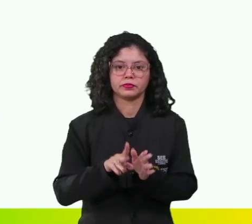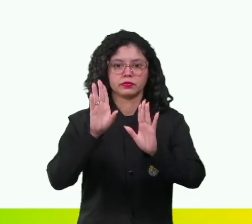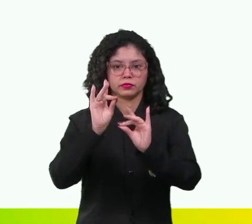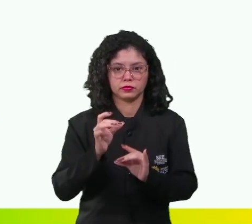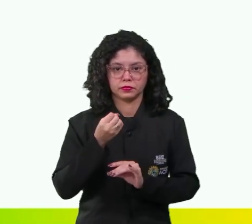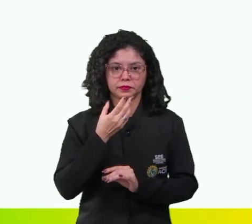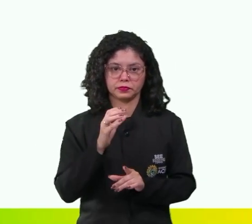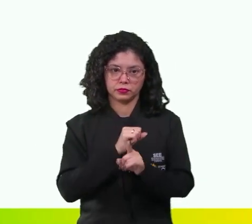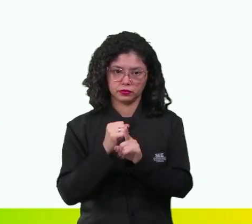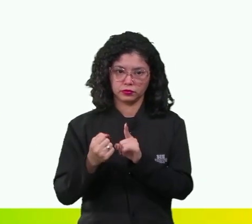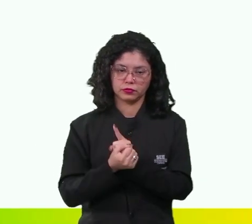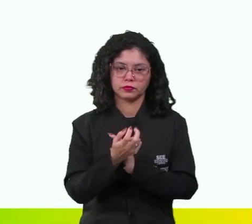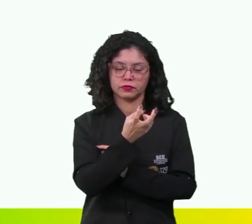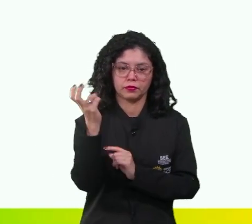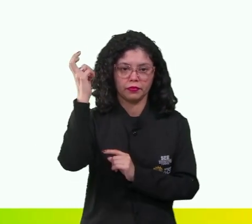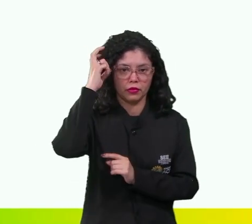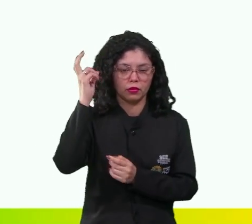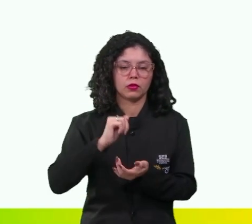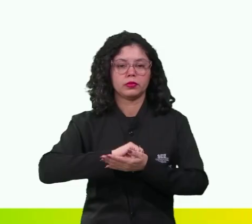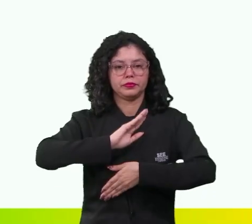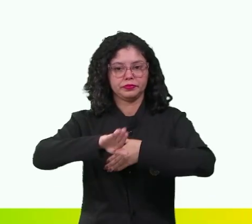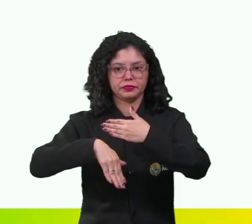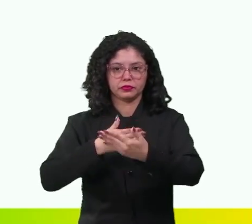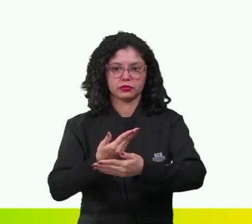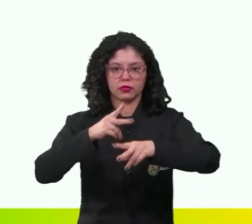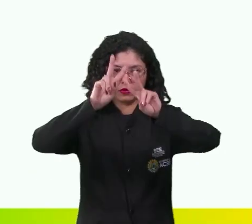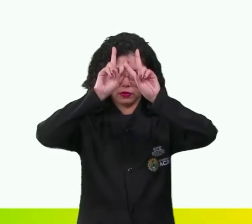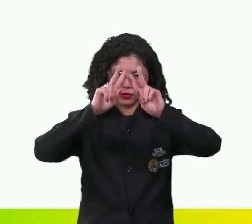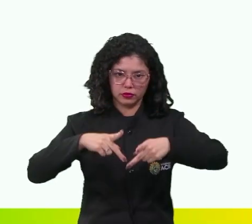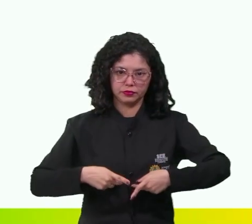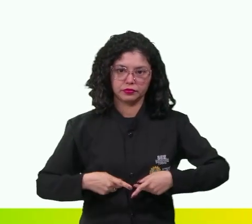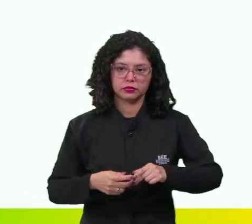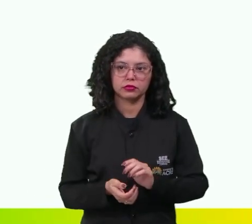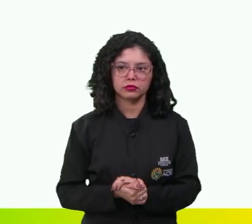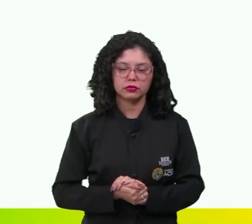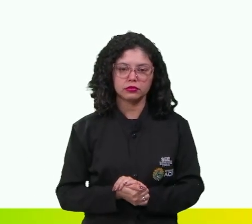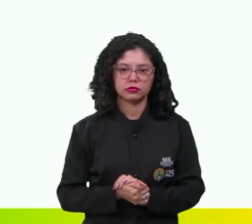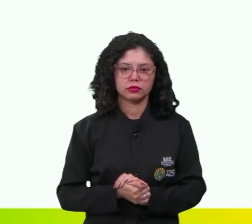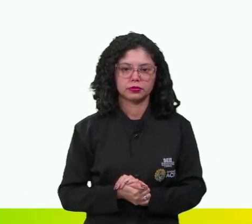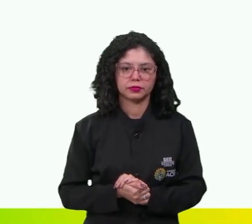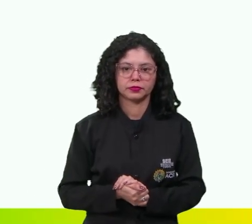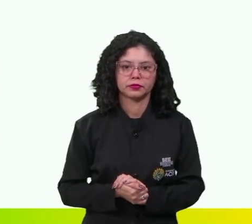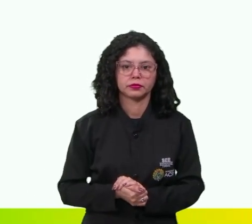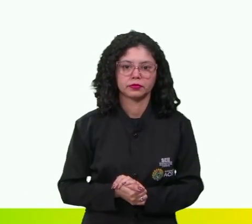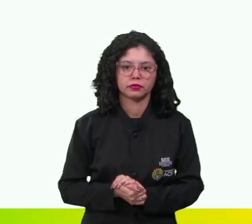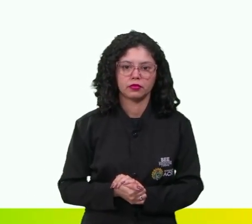o bem-estar social, a cultura e o desenvolvimento humano.